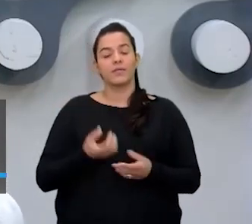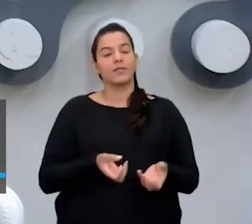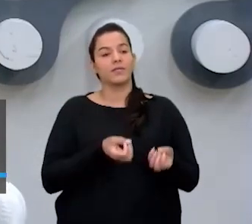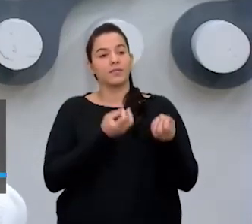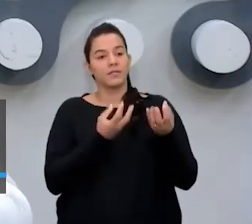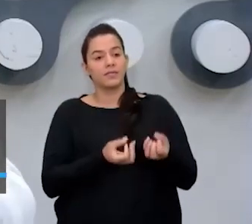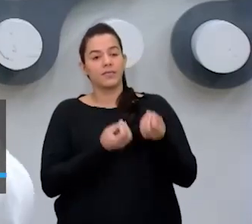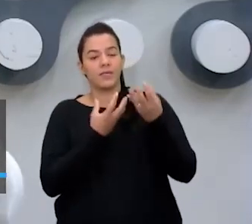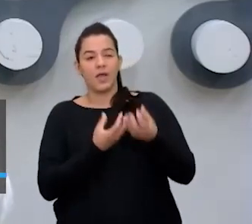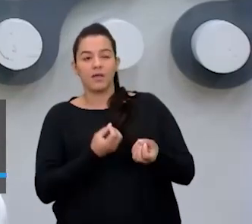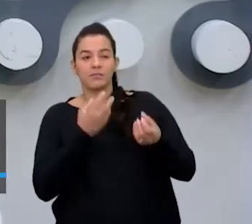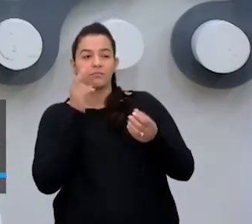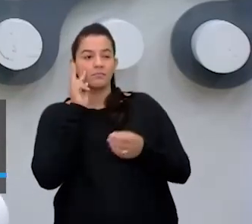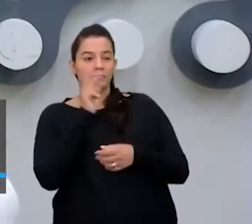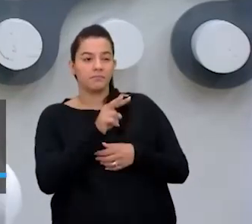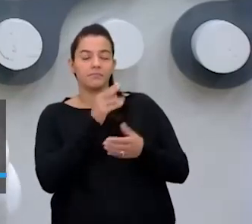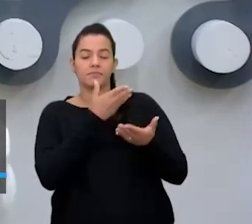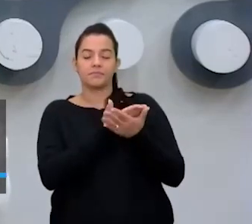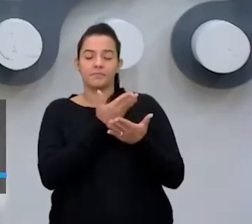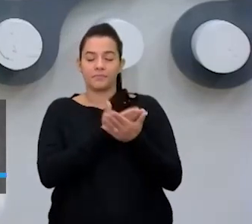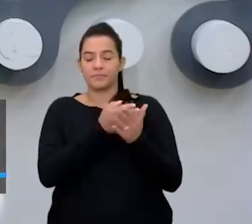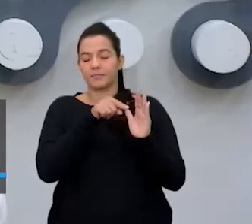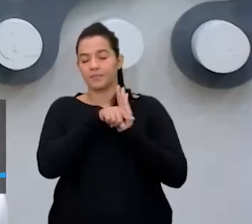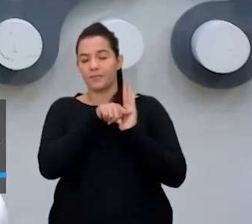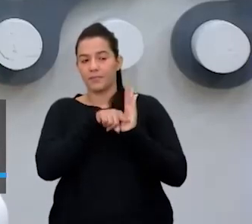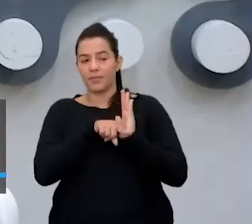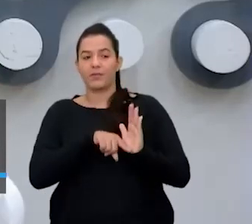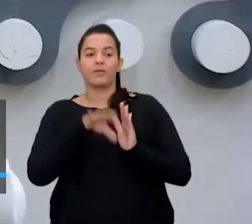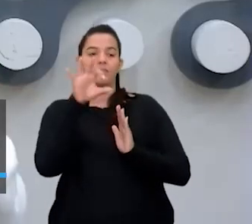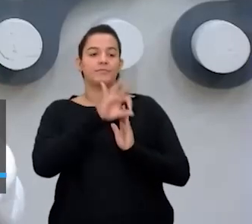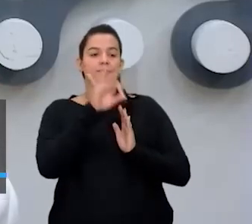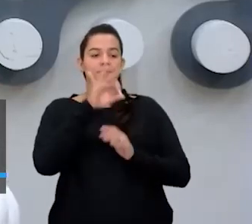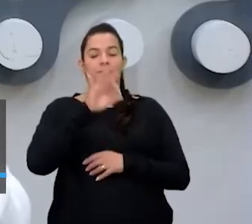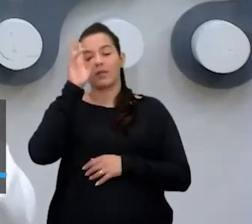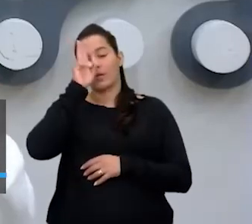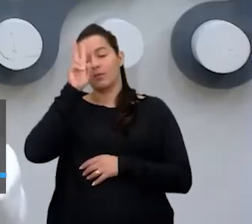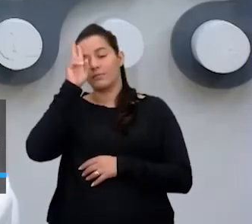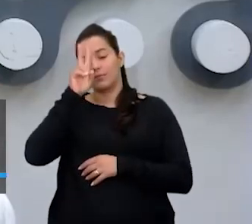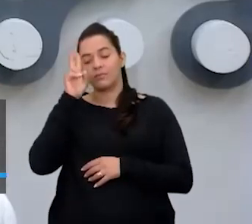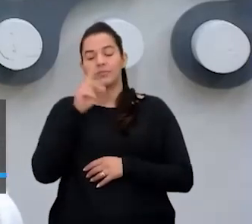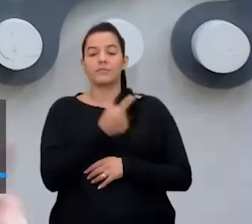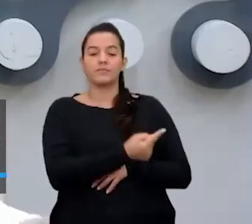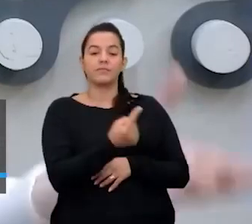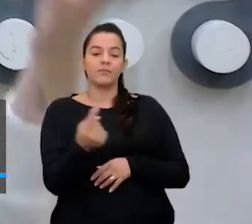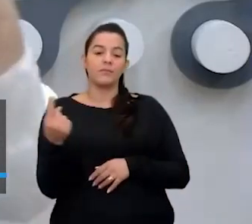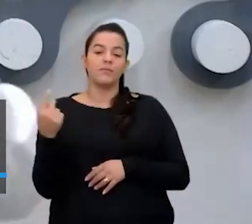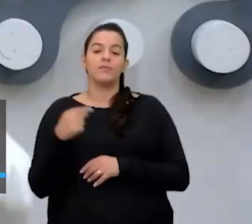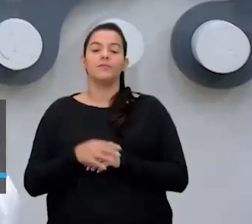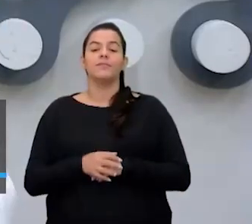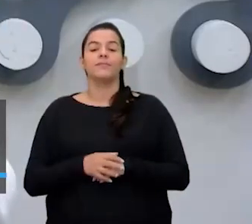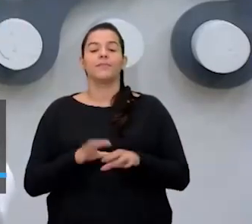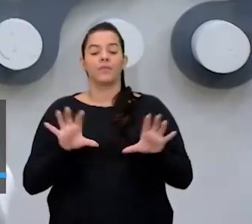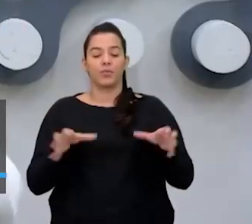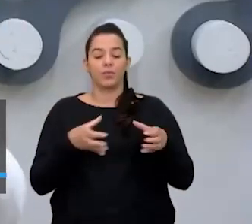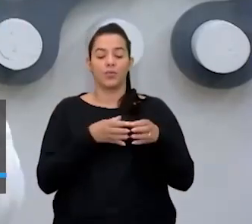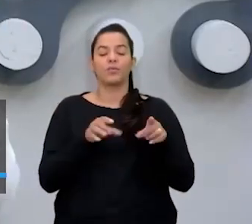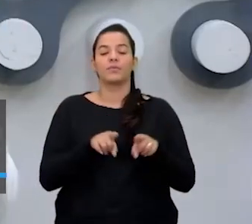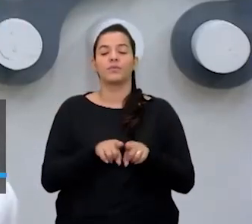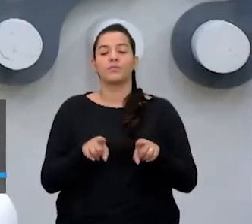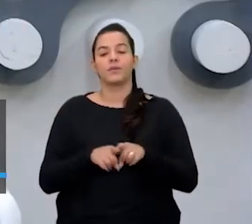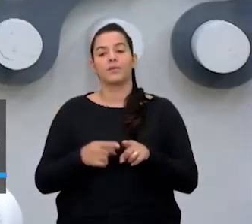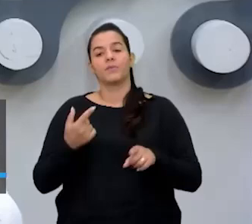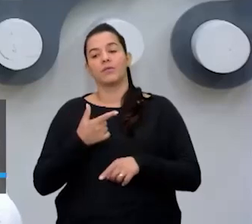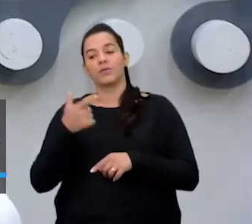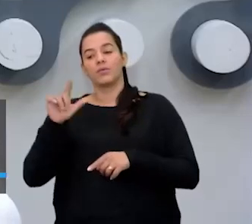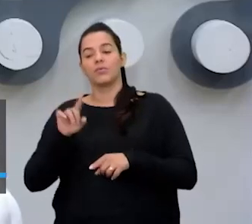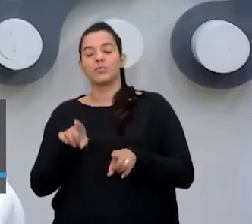não é? Então, sabe, conhecer as estatísticas, conhecer histórias individuais, coletivas, mas para além disso tem uma outra